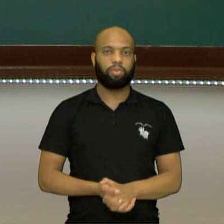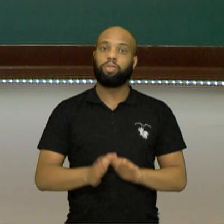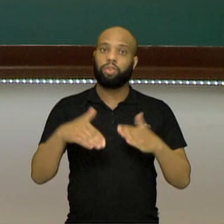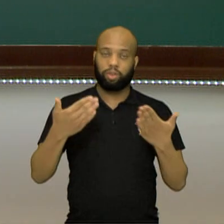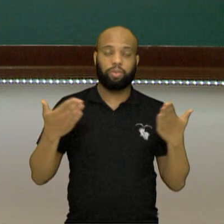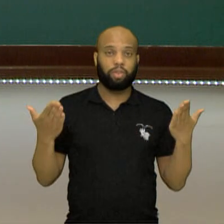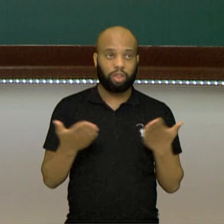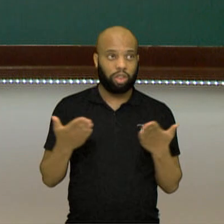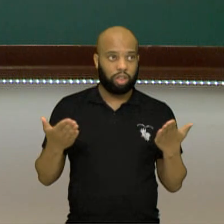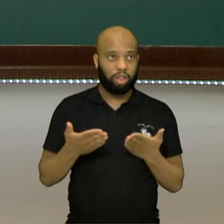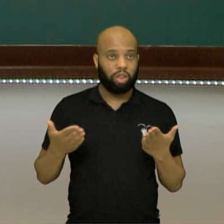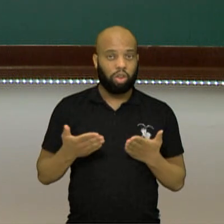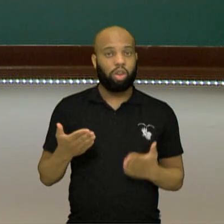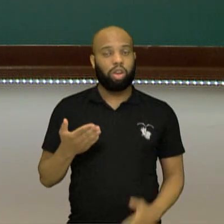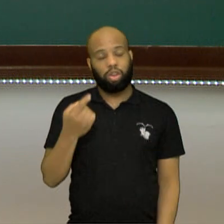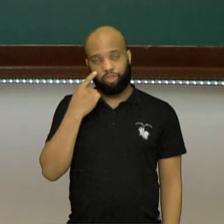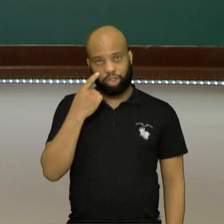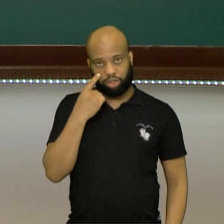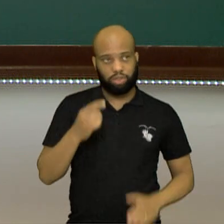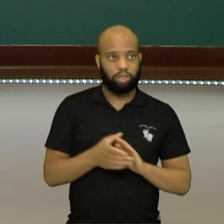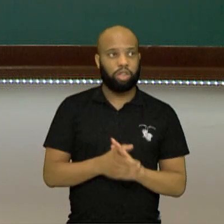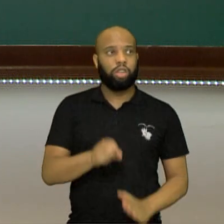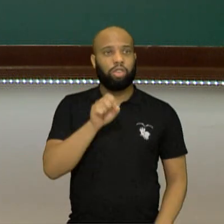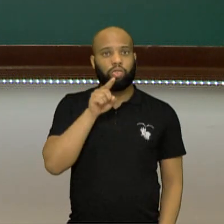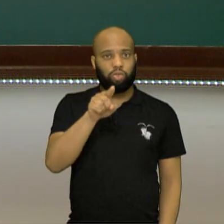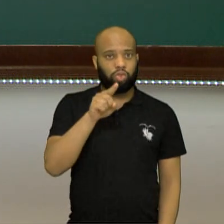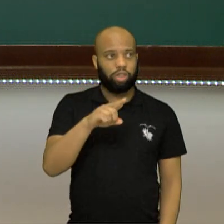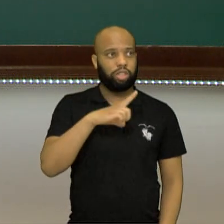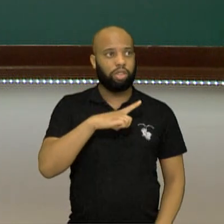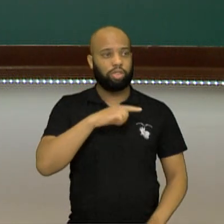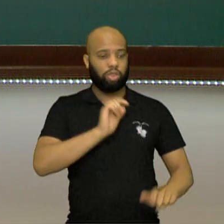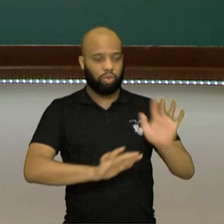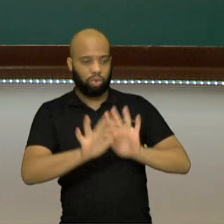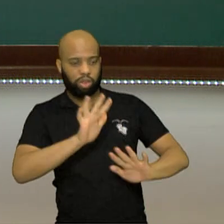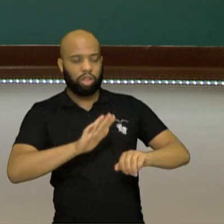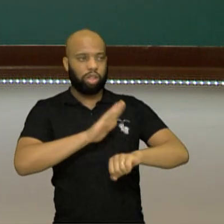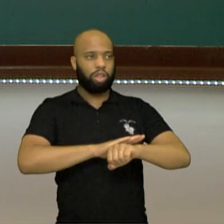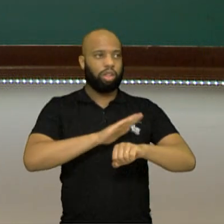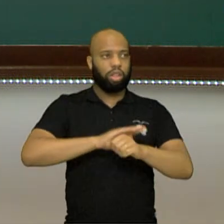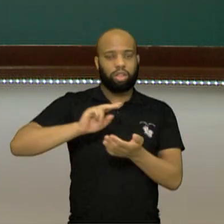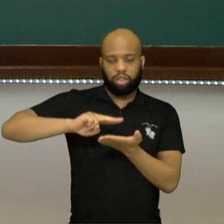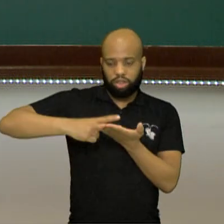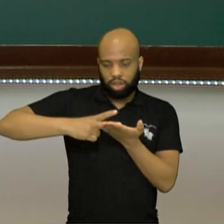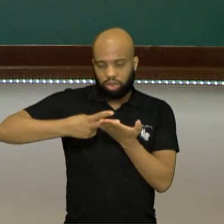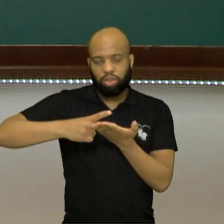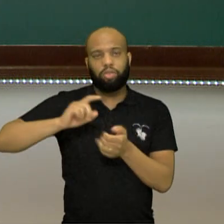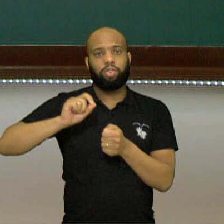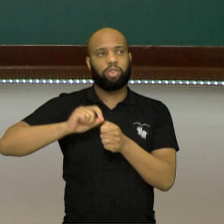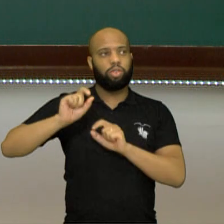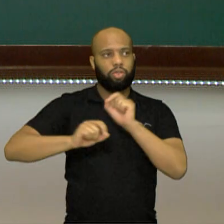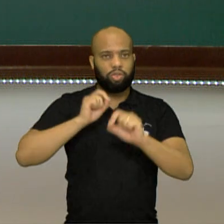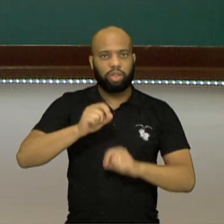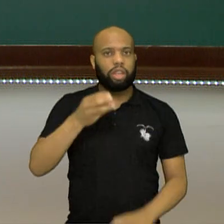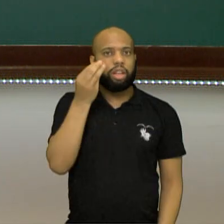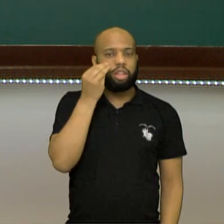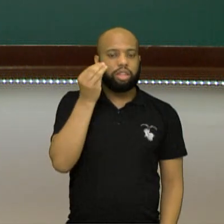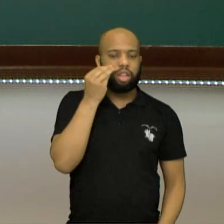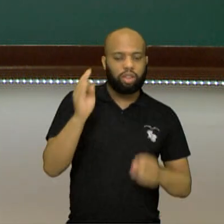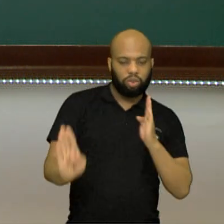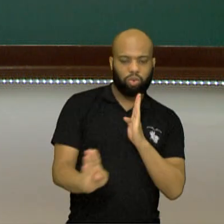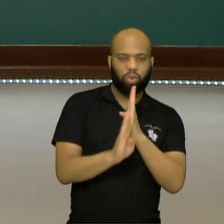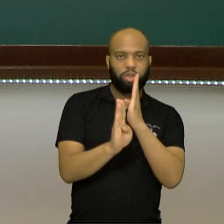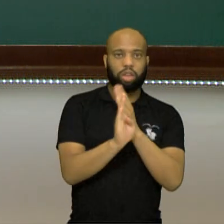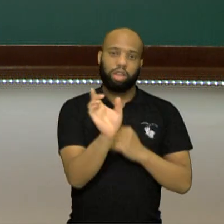Então vamos lá. Você deve ter tido o cuidado na hora da tradução de buscar as palavras que